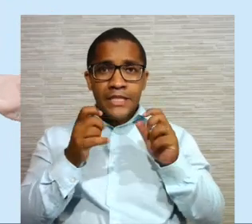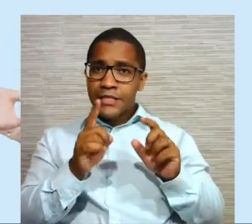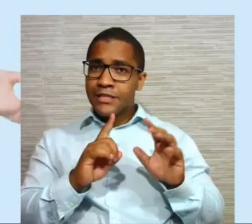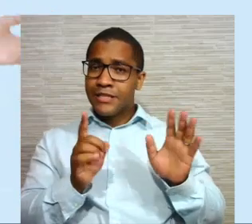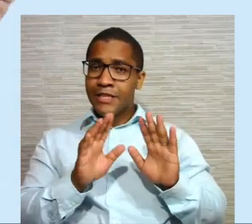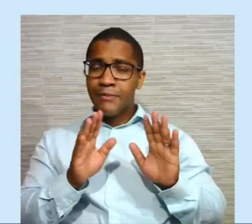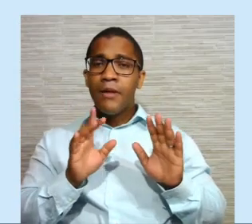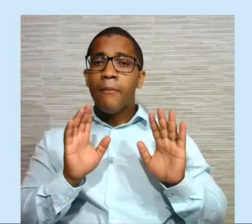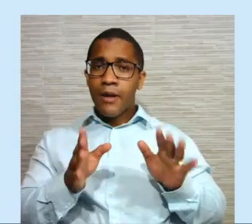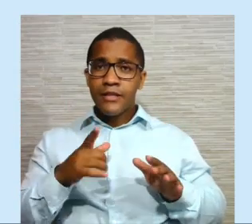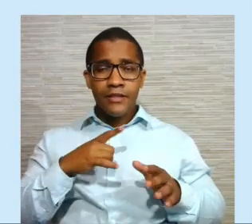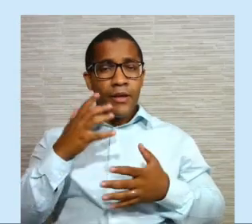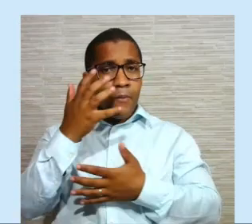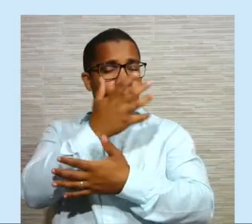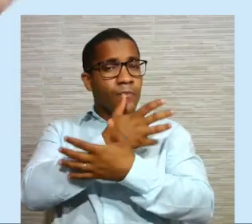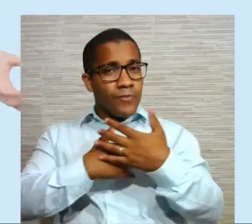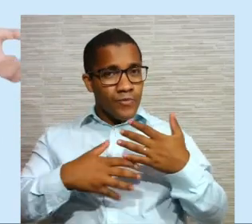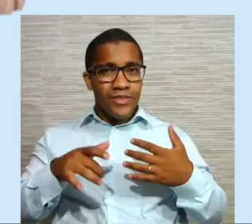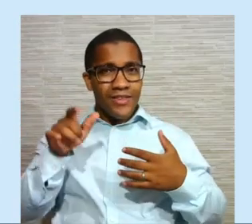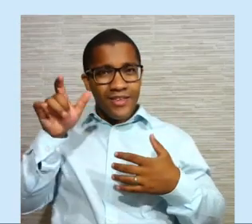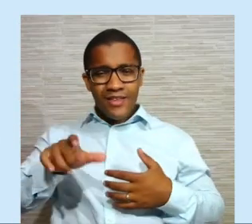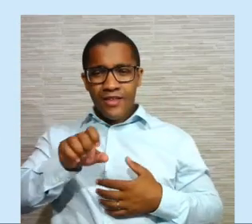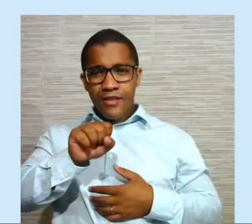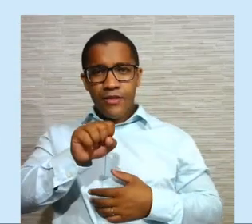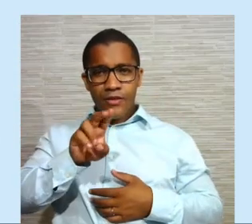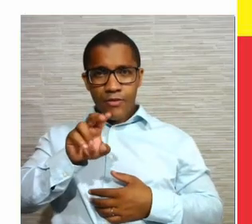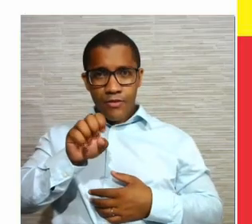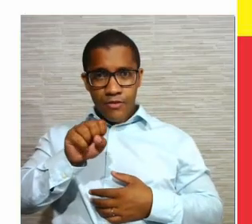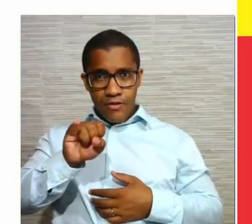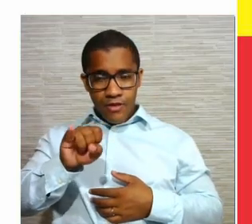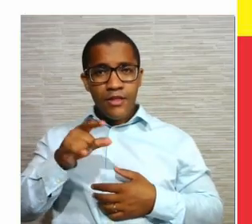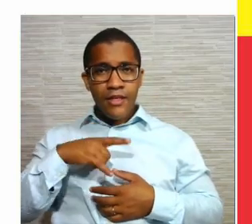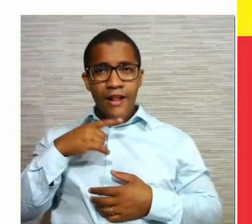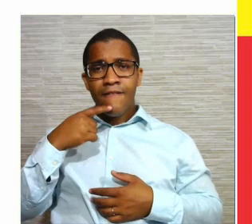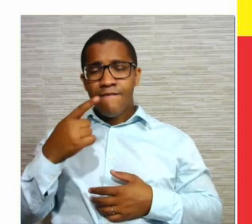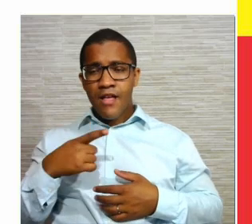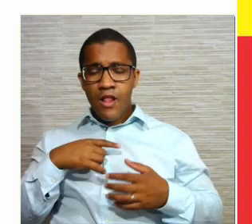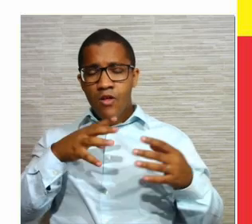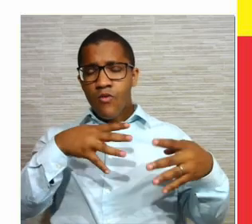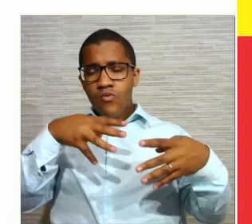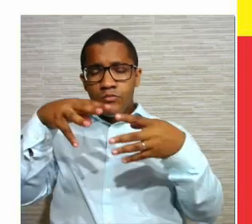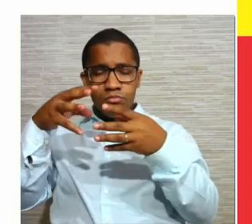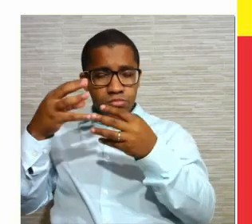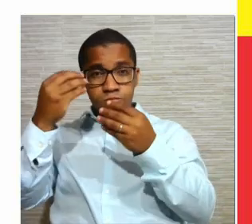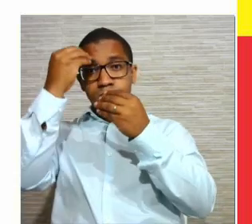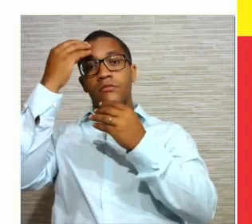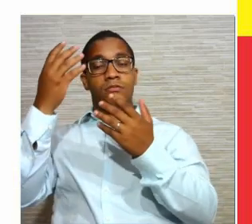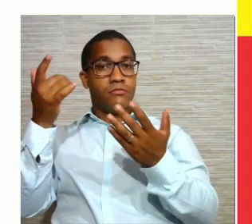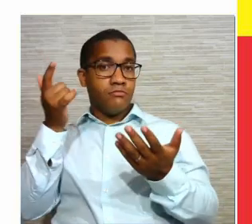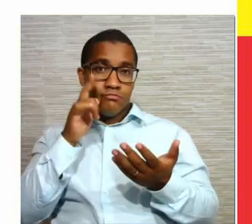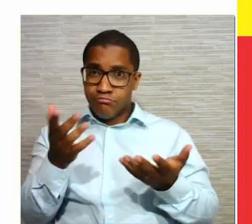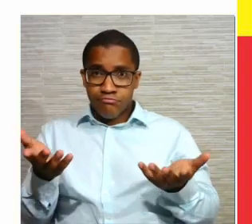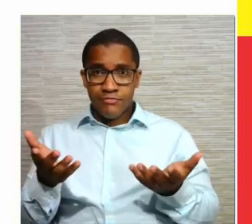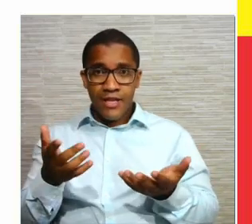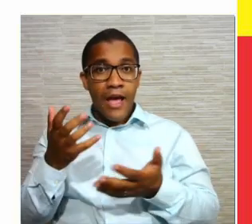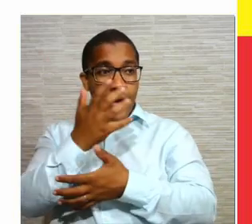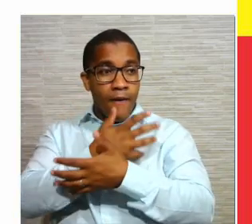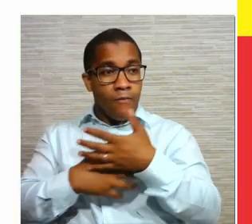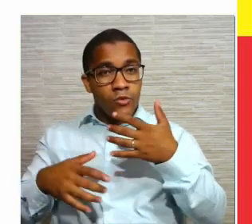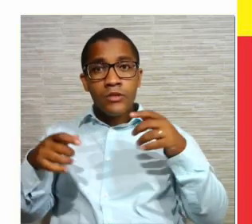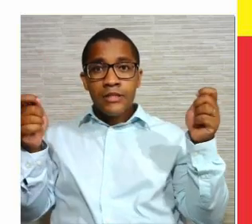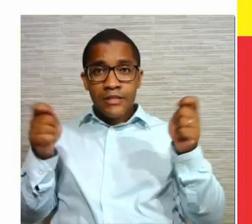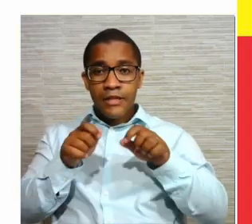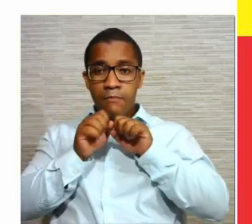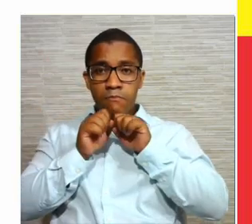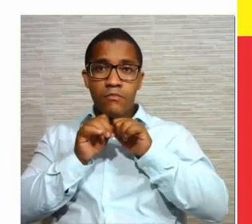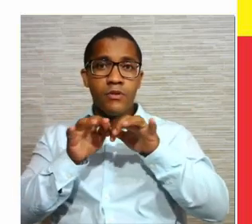de alguma forma, né? Quem falava muito isso era Suzy Gunn. A música é a linguagem que mais viabiliza o consumo